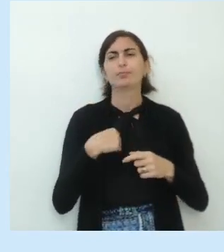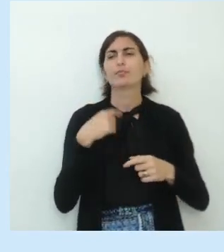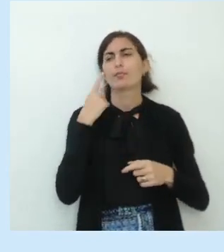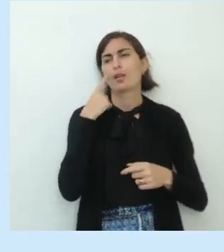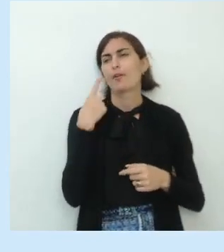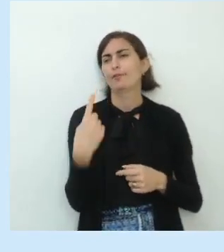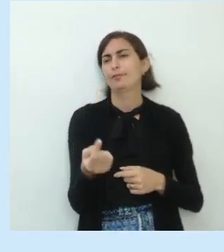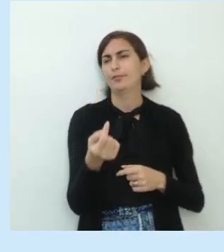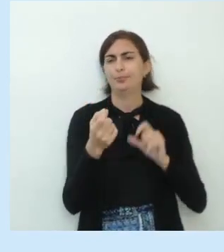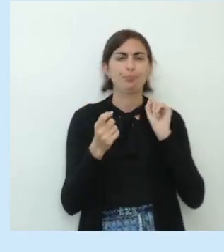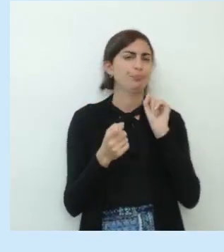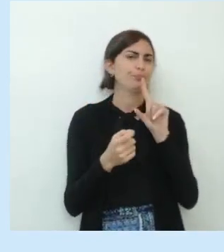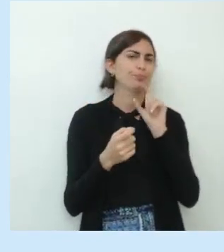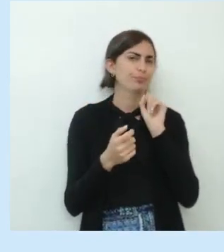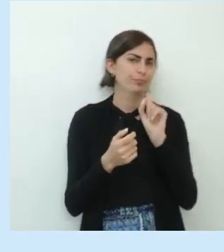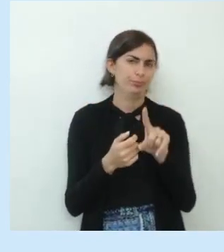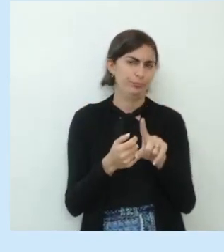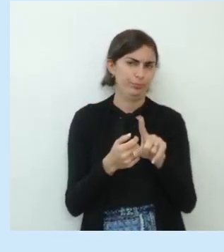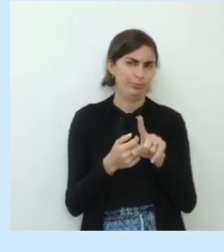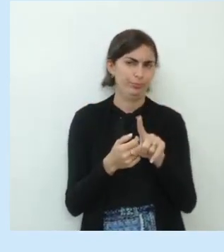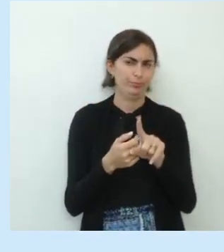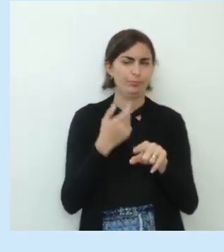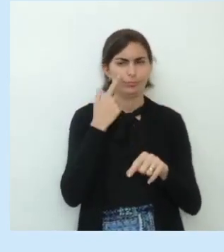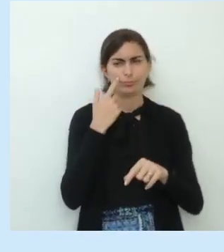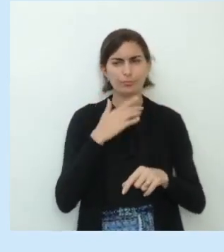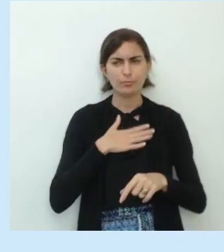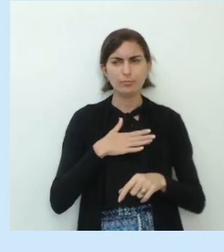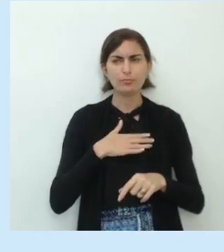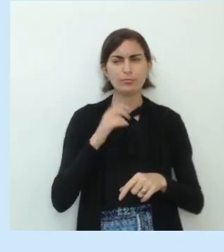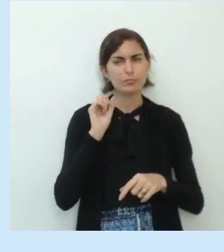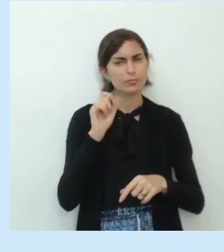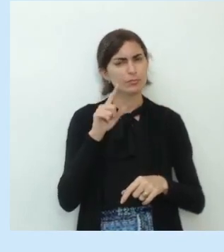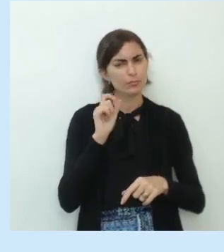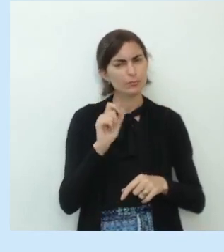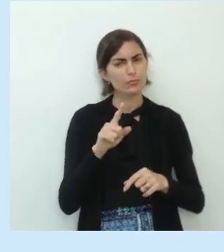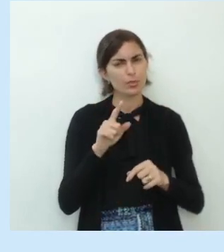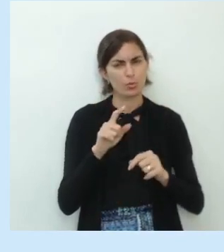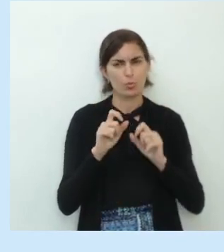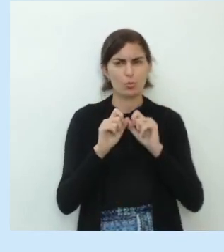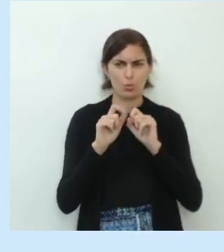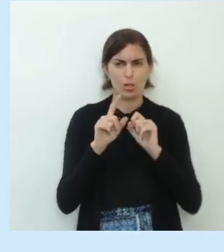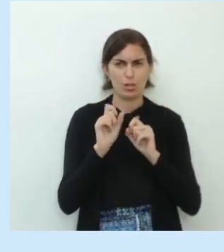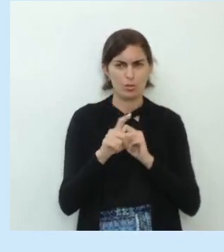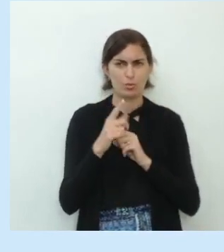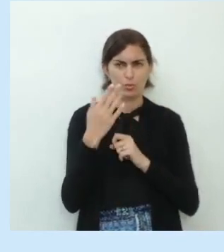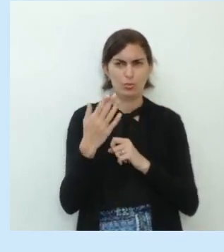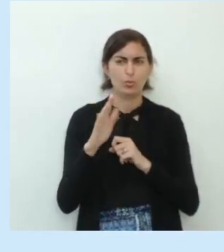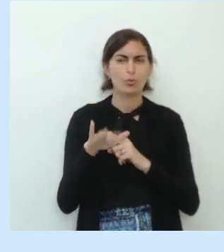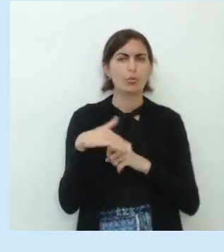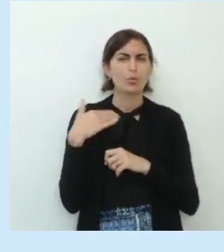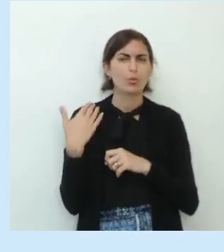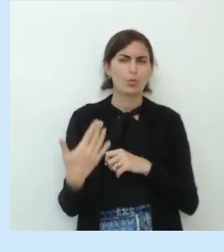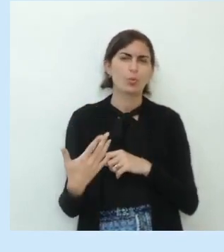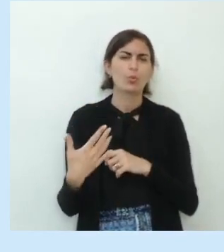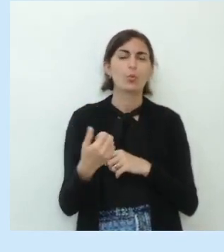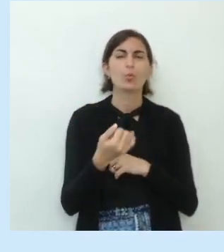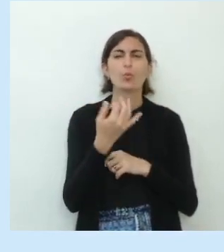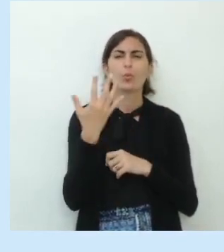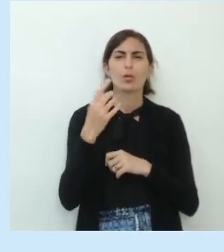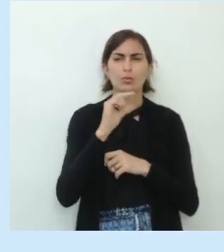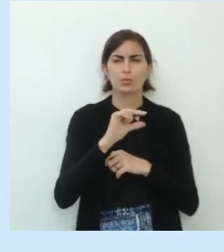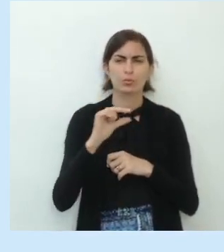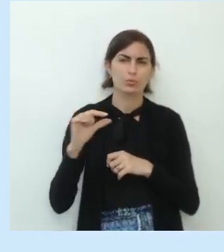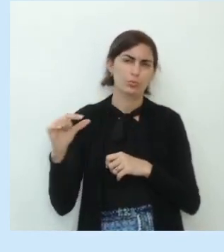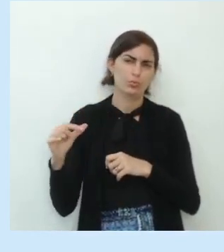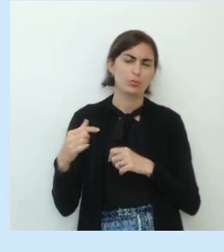ó, do azulzinho mais claro. Segue comigo bem devagarinho aqui, ó, no azul mais claro. Quantos quadradinhos